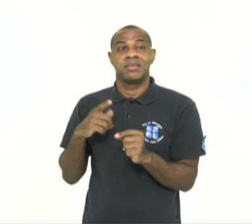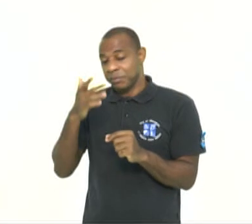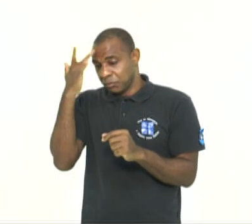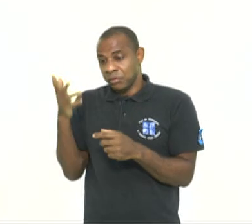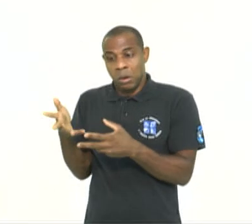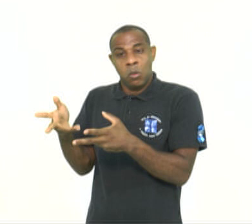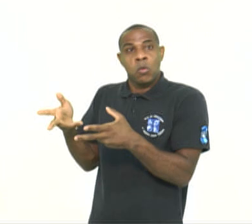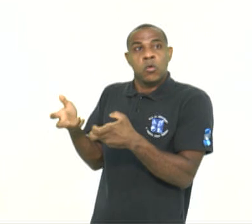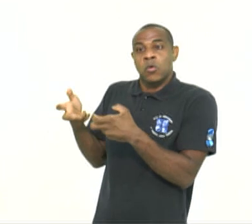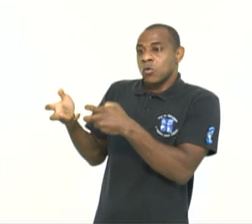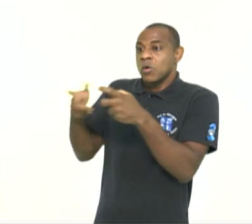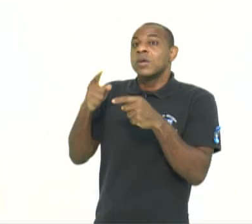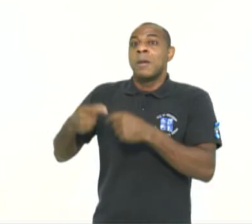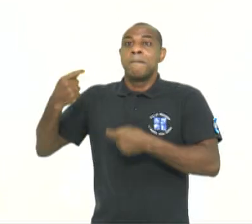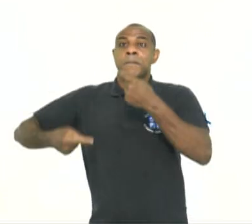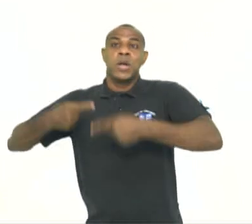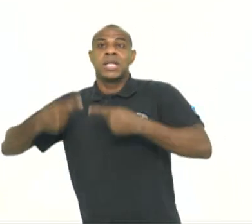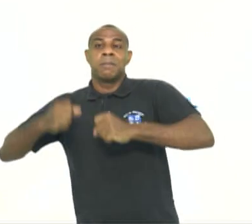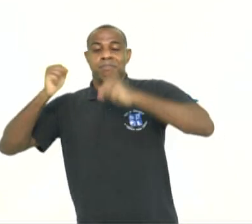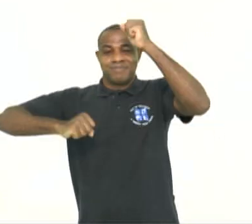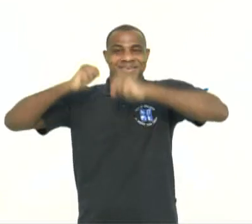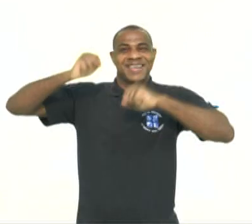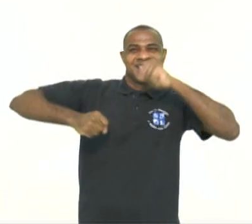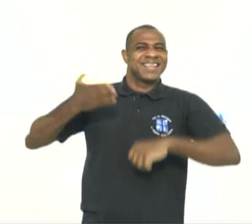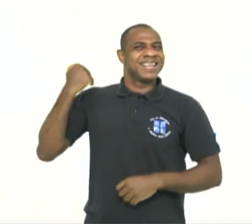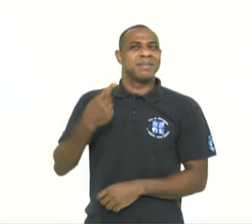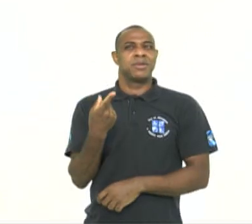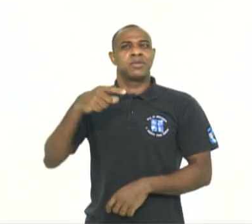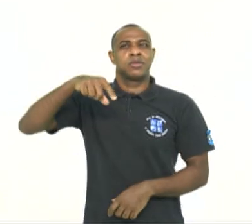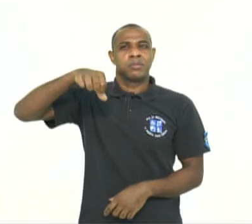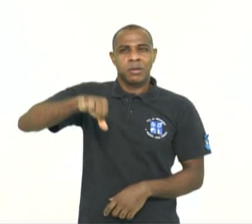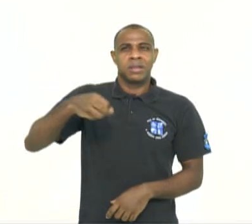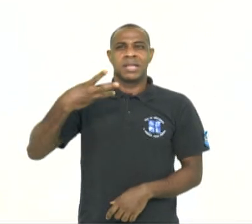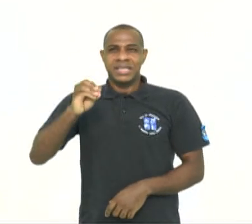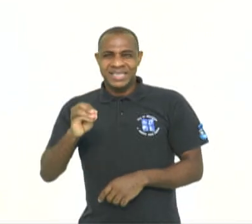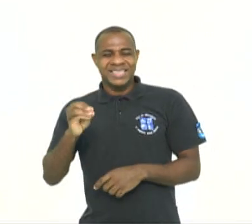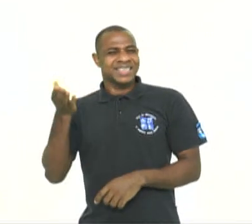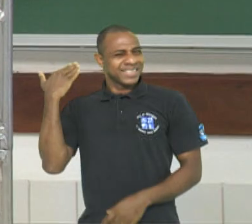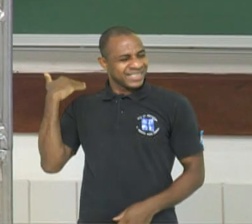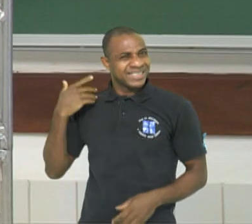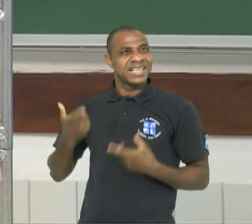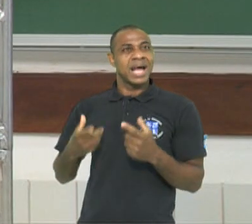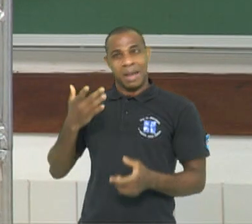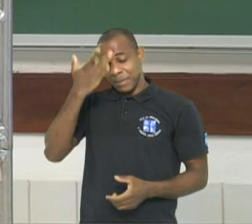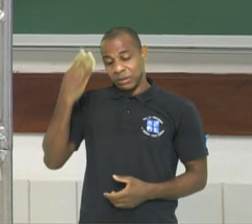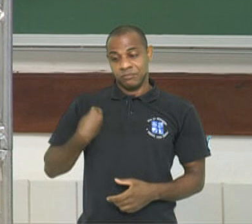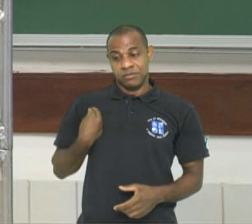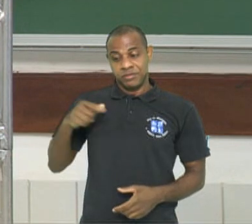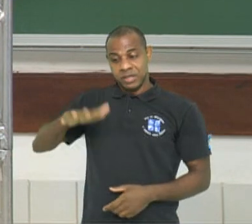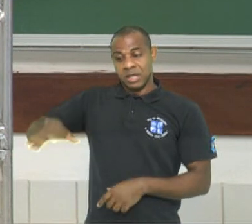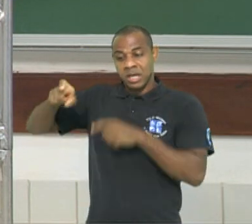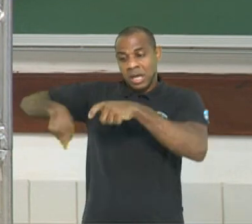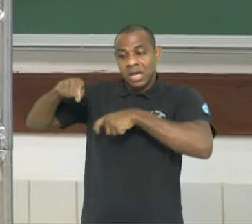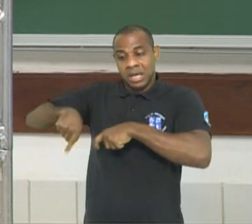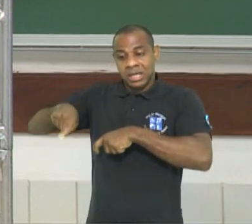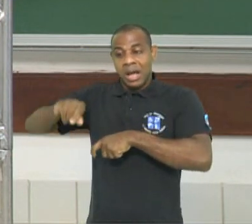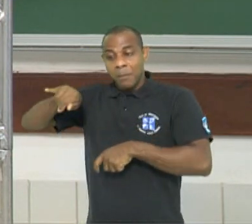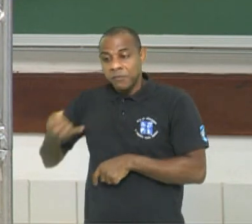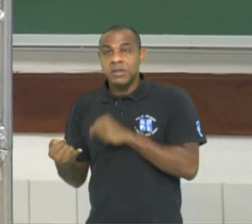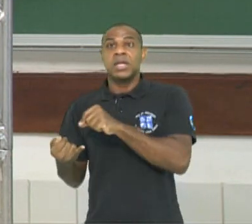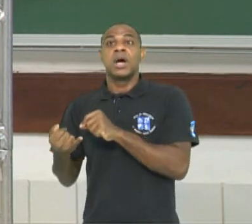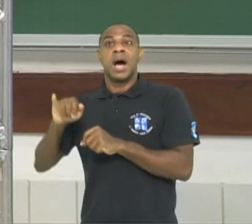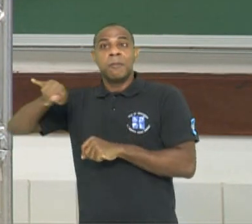atraídas pelas políticas industriais da década de 30. Então, aquela pessoa que vivia no campo aproveitou